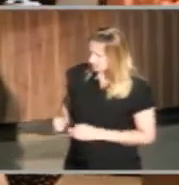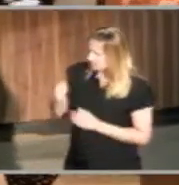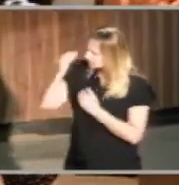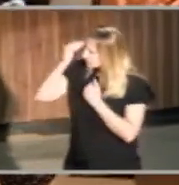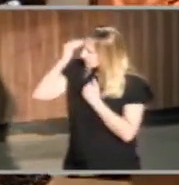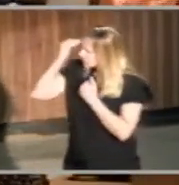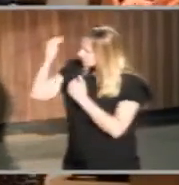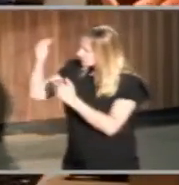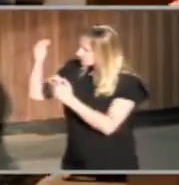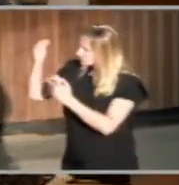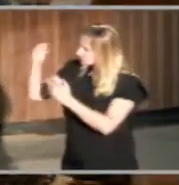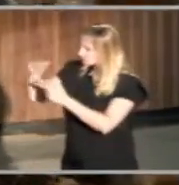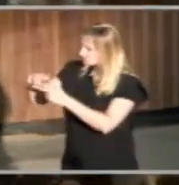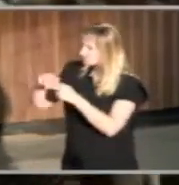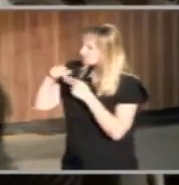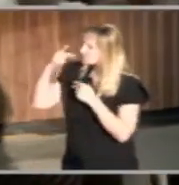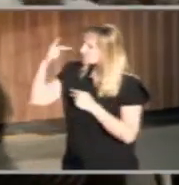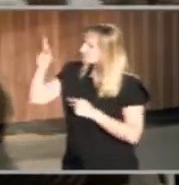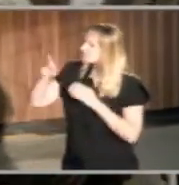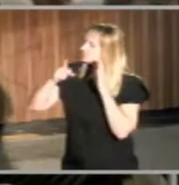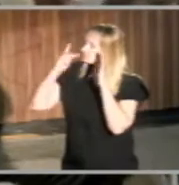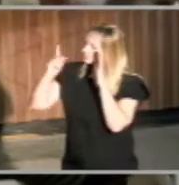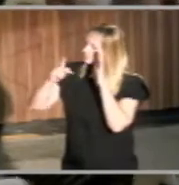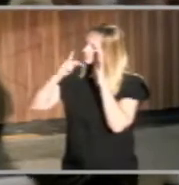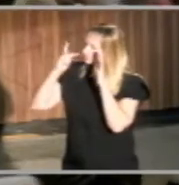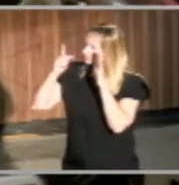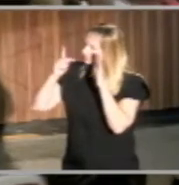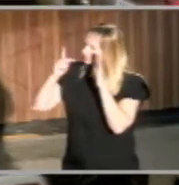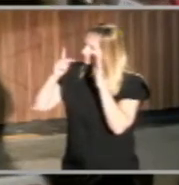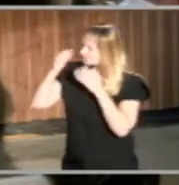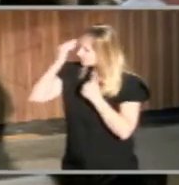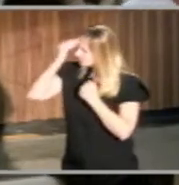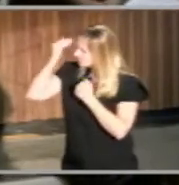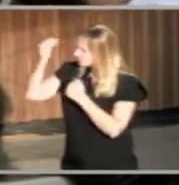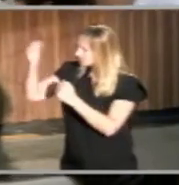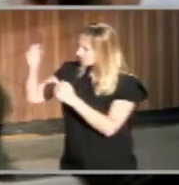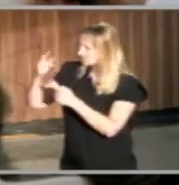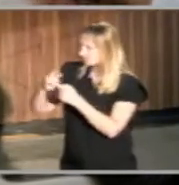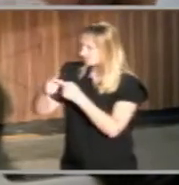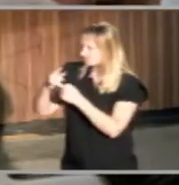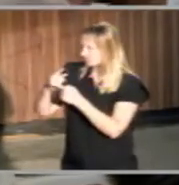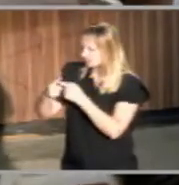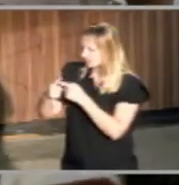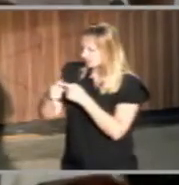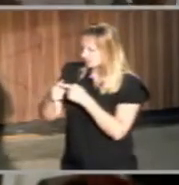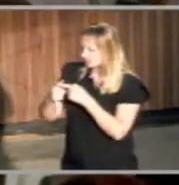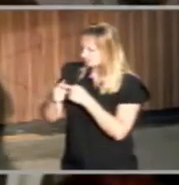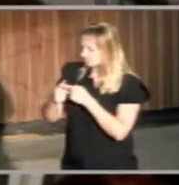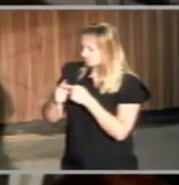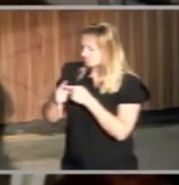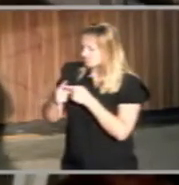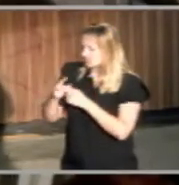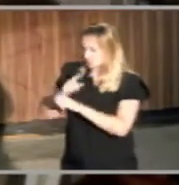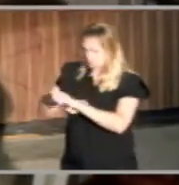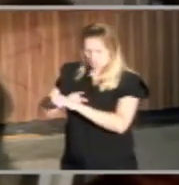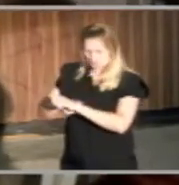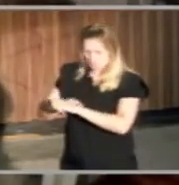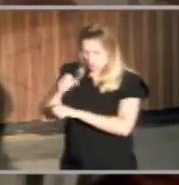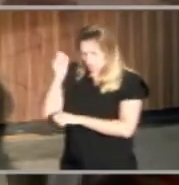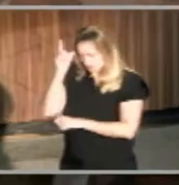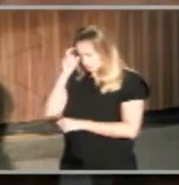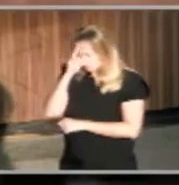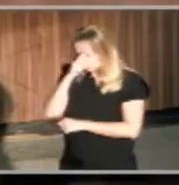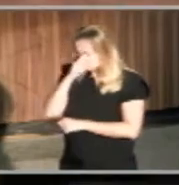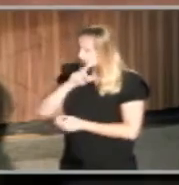obrigada, Senhor, pelas tuas promessas. Muito obrigada, Pai, porque não importa o momento que estamos vivendo,